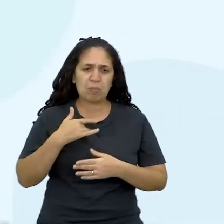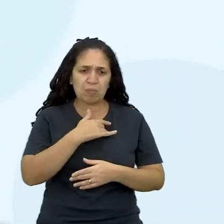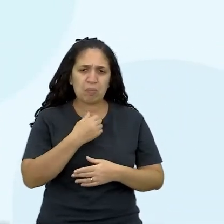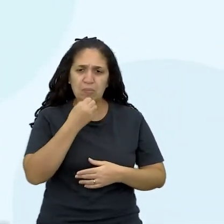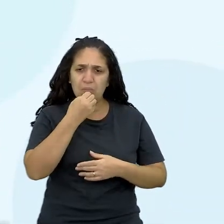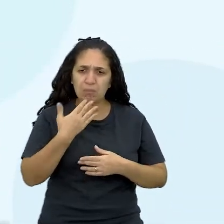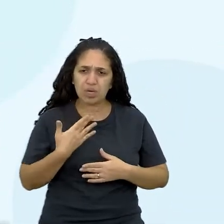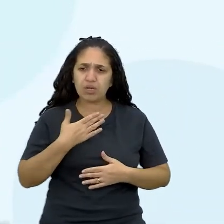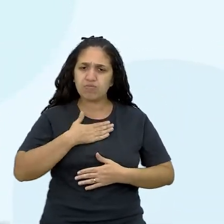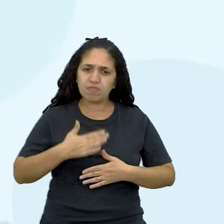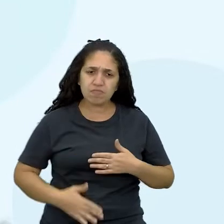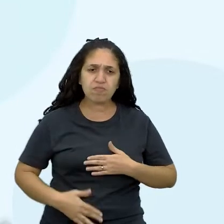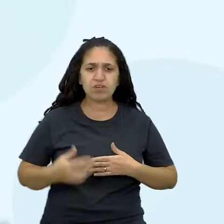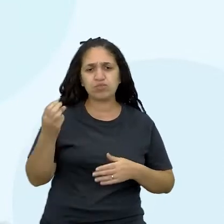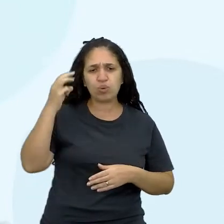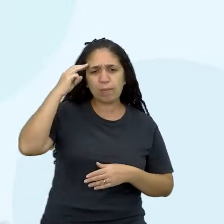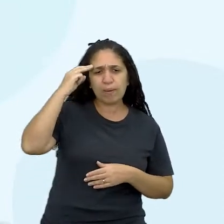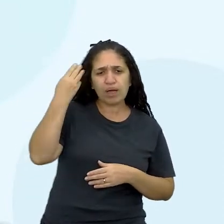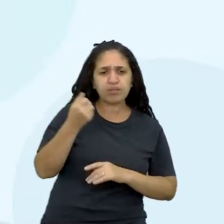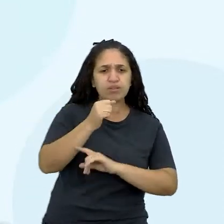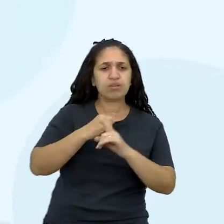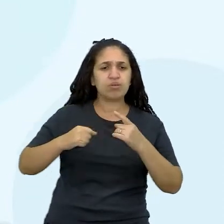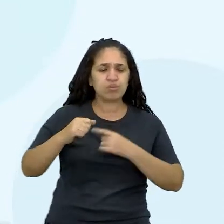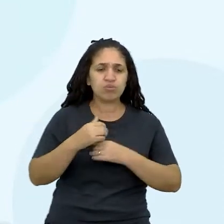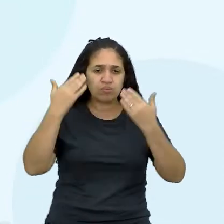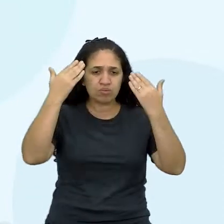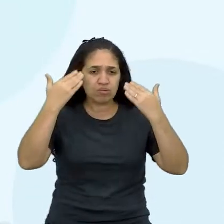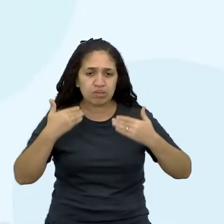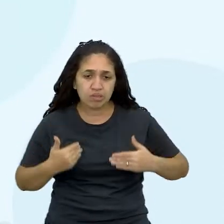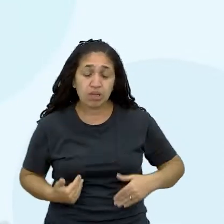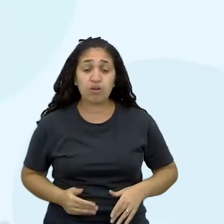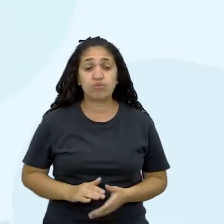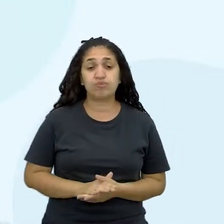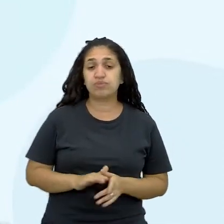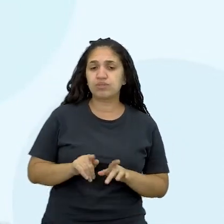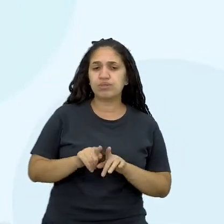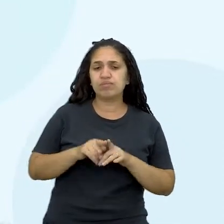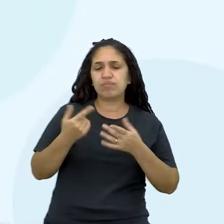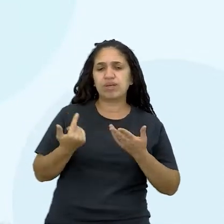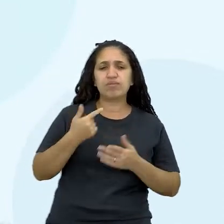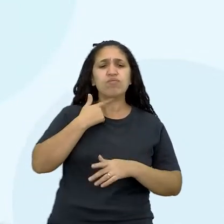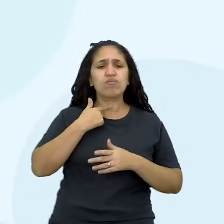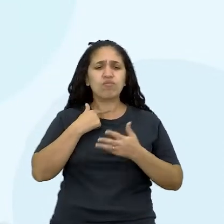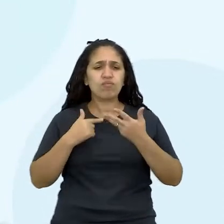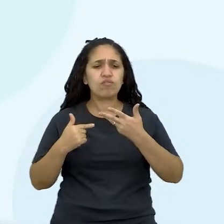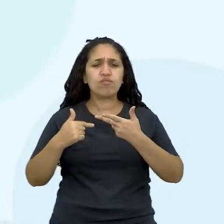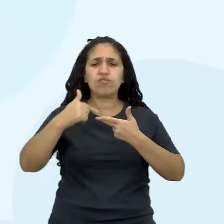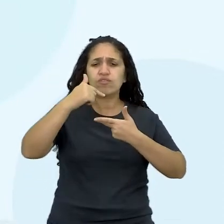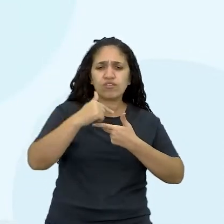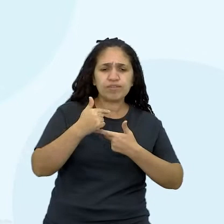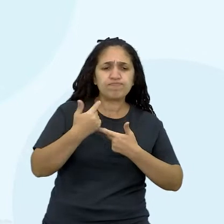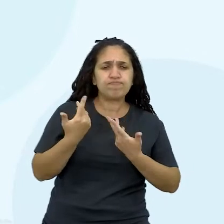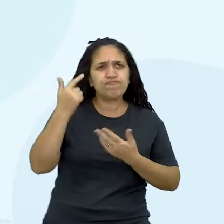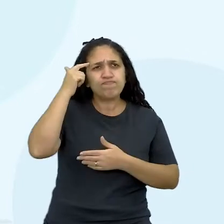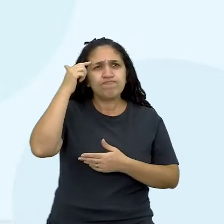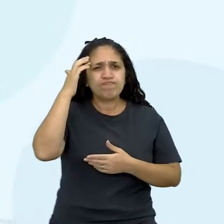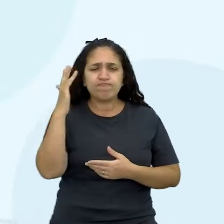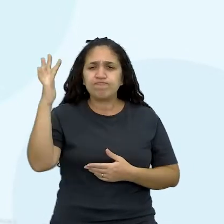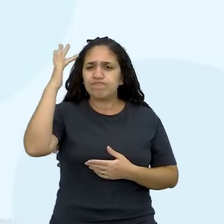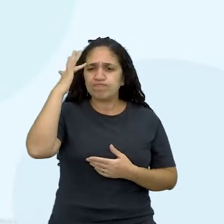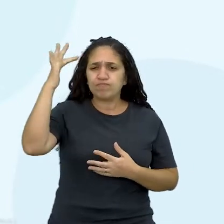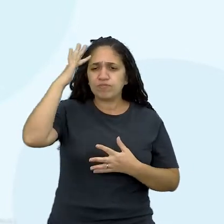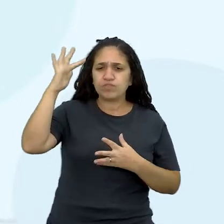físico, mental e social, como eu coloco também os meus desejos, os meus